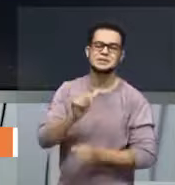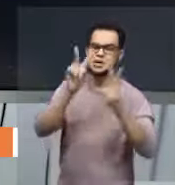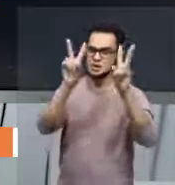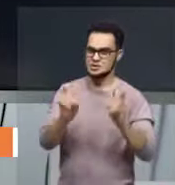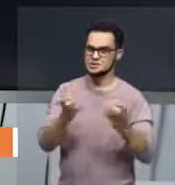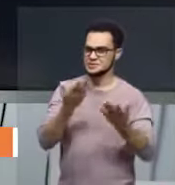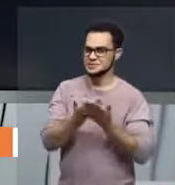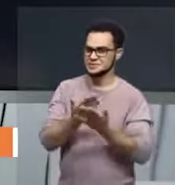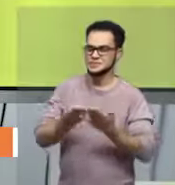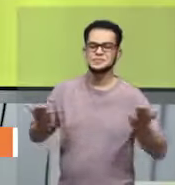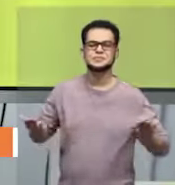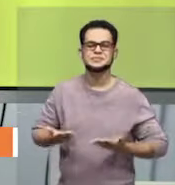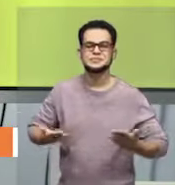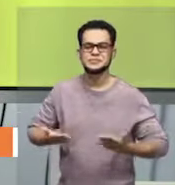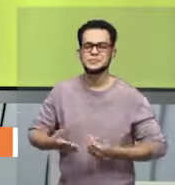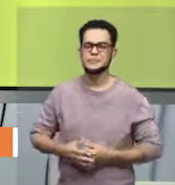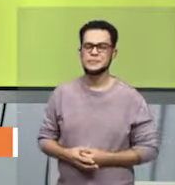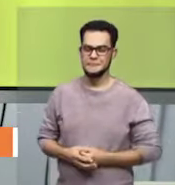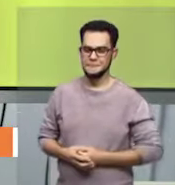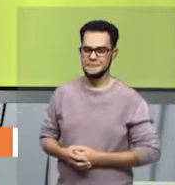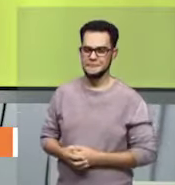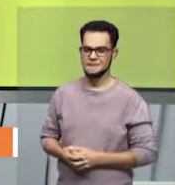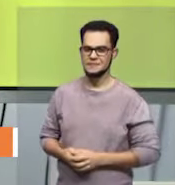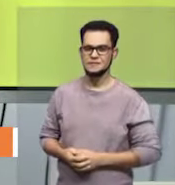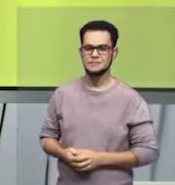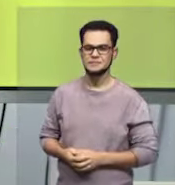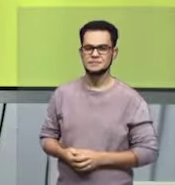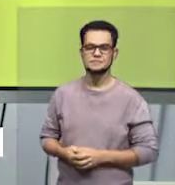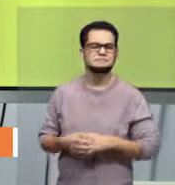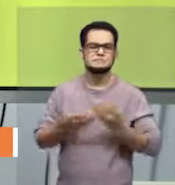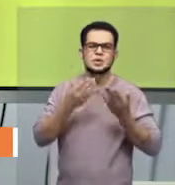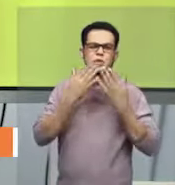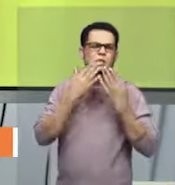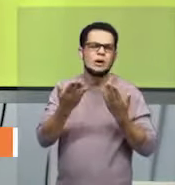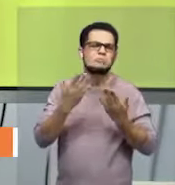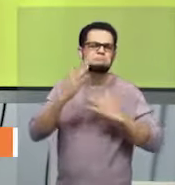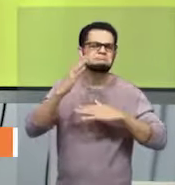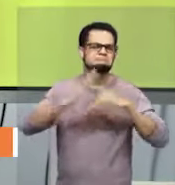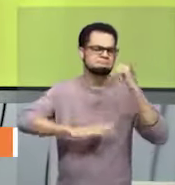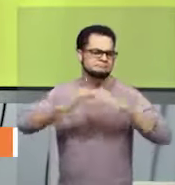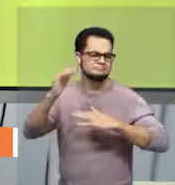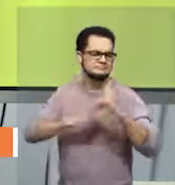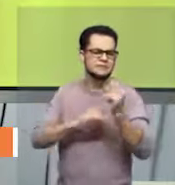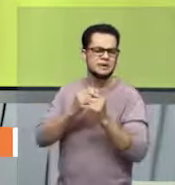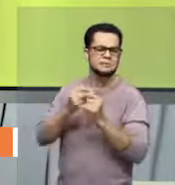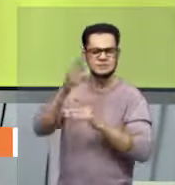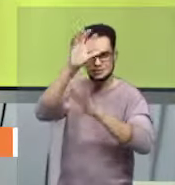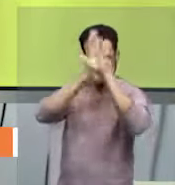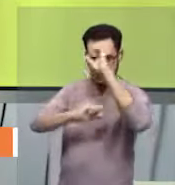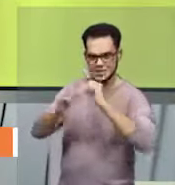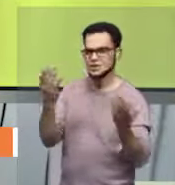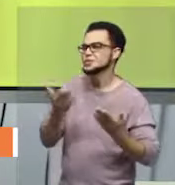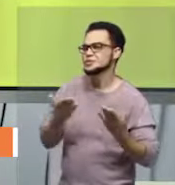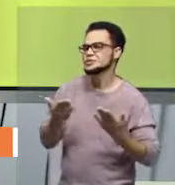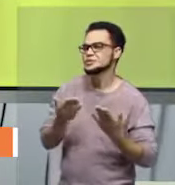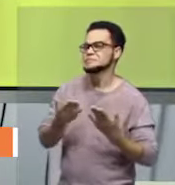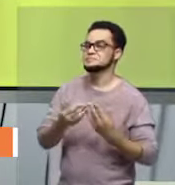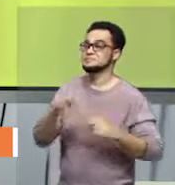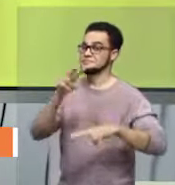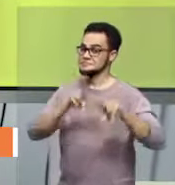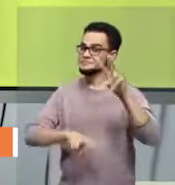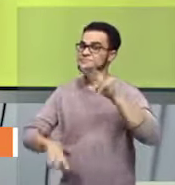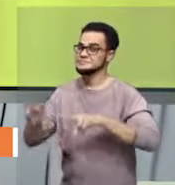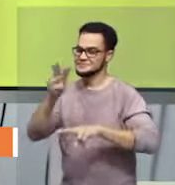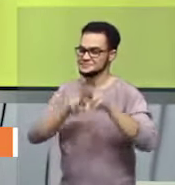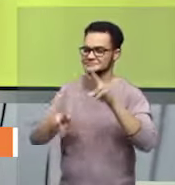da nossa aula de hoje. Quais habilidades iremos aprender hoje? Olha, a habilidade é analisar